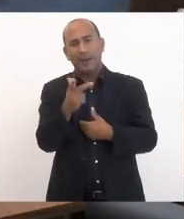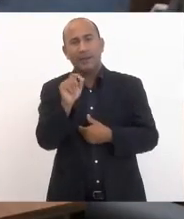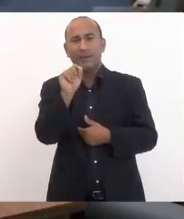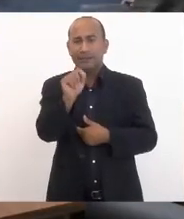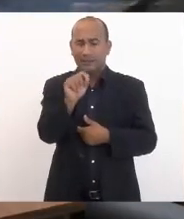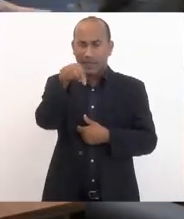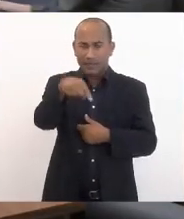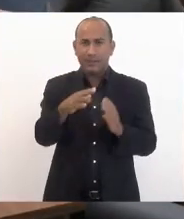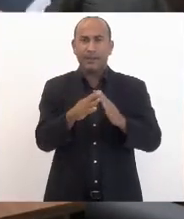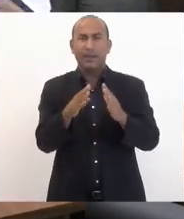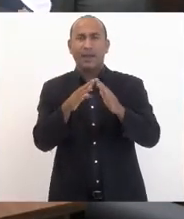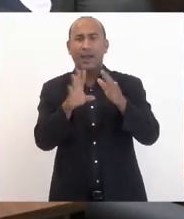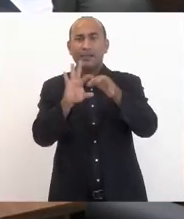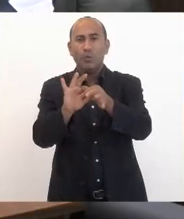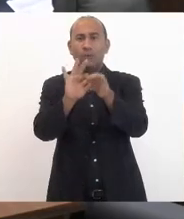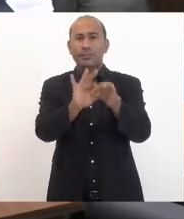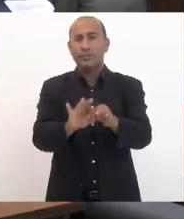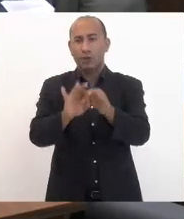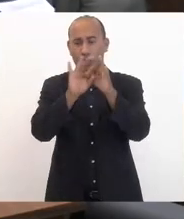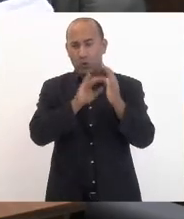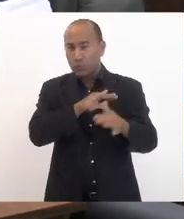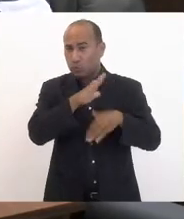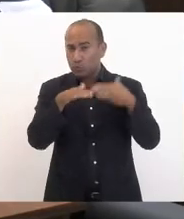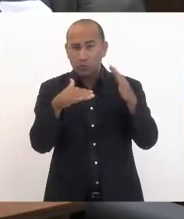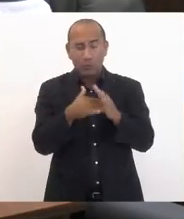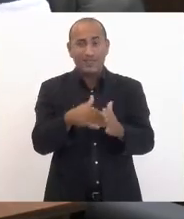a Casa se uniu totalmente, os